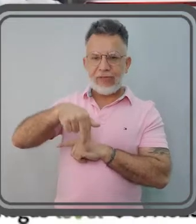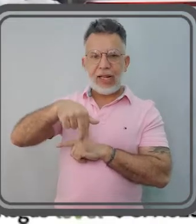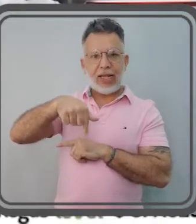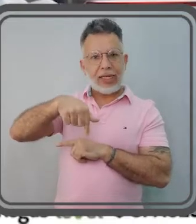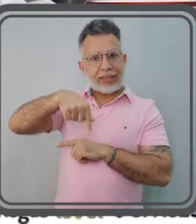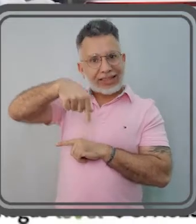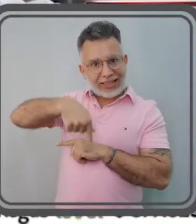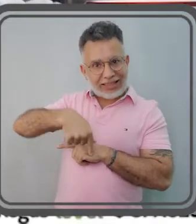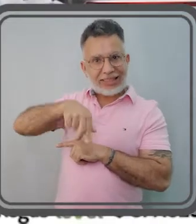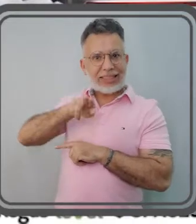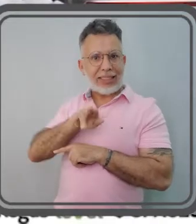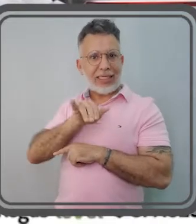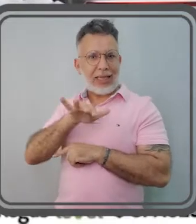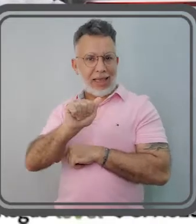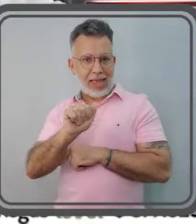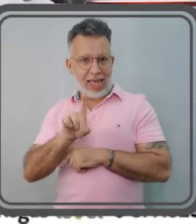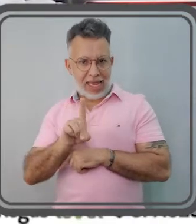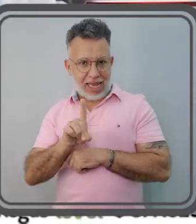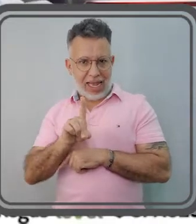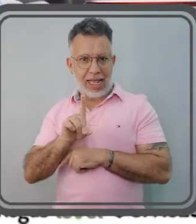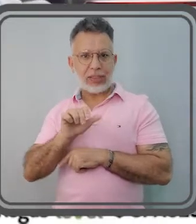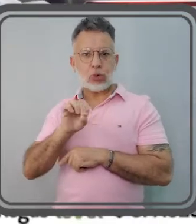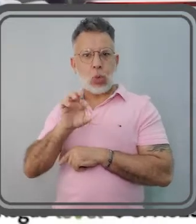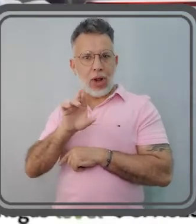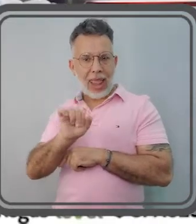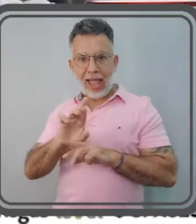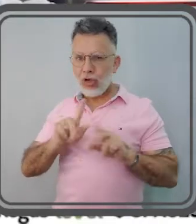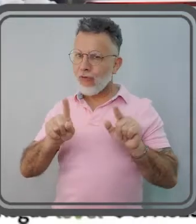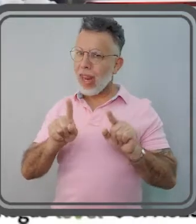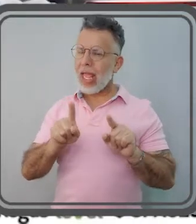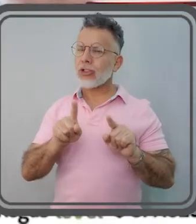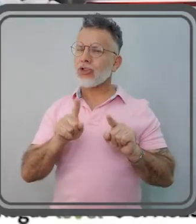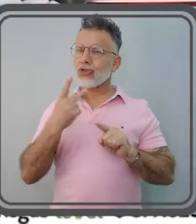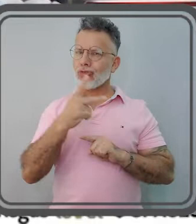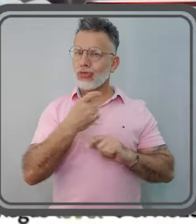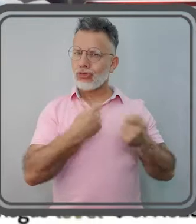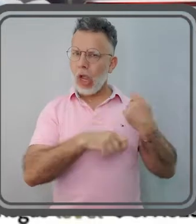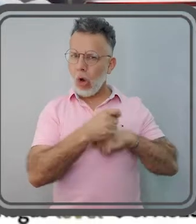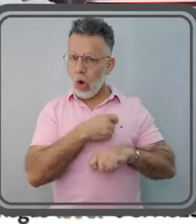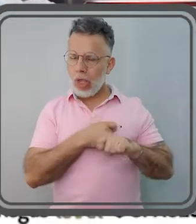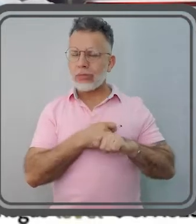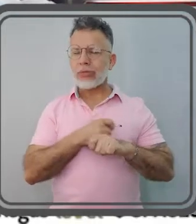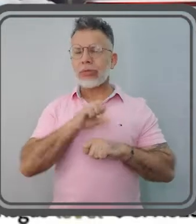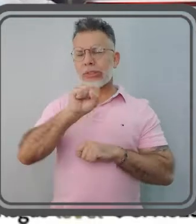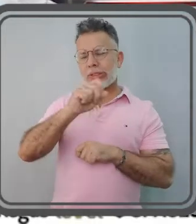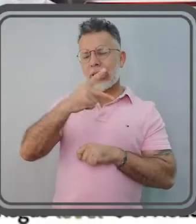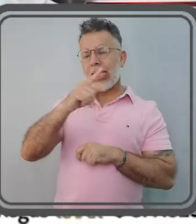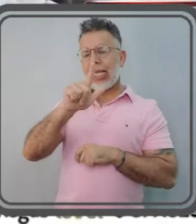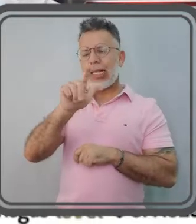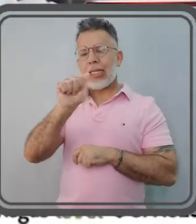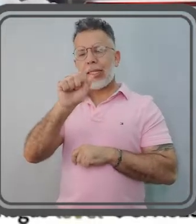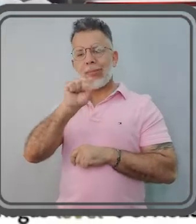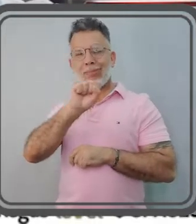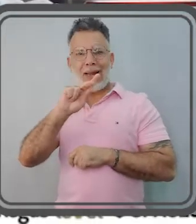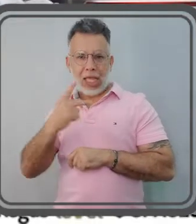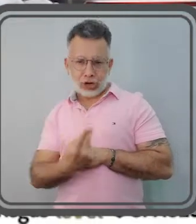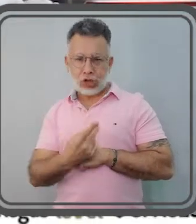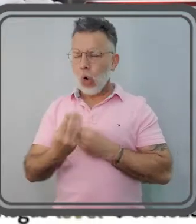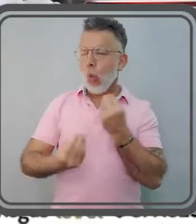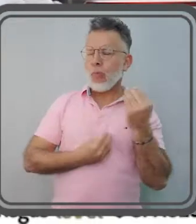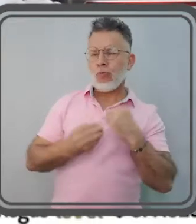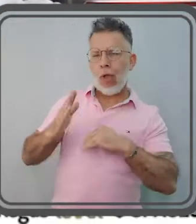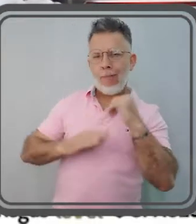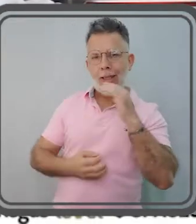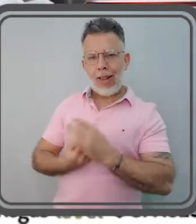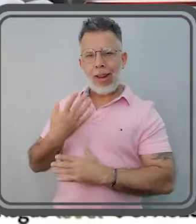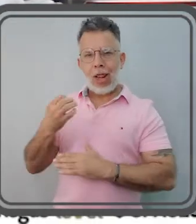como é que foi para você montar essa nova empresa, essa empresa que vai gerir, né? E aí, como é que foi a escolha